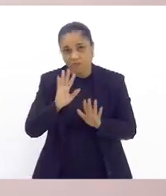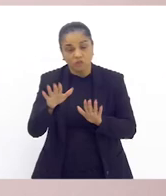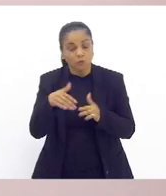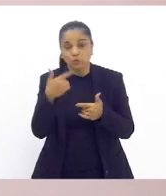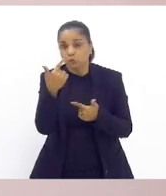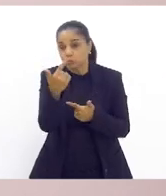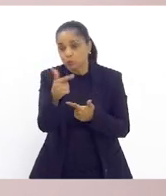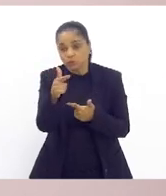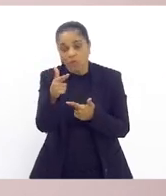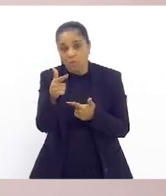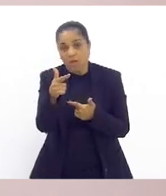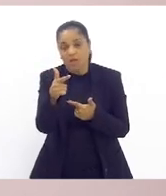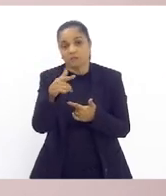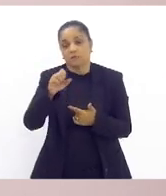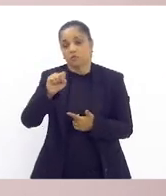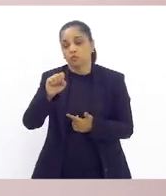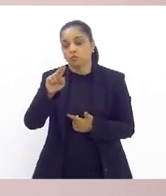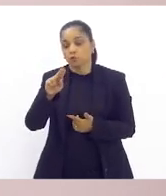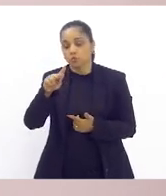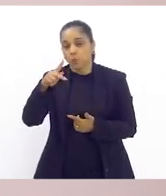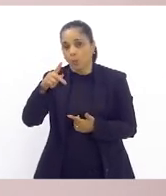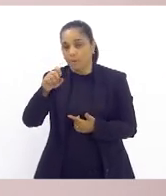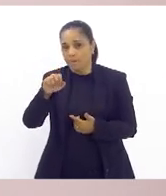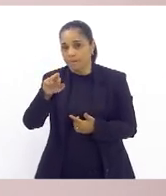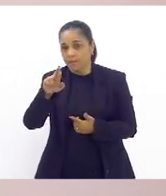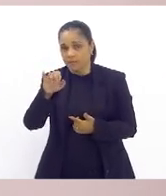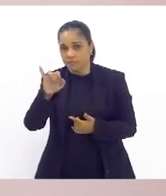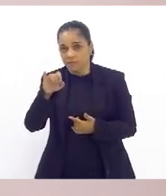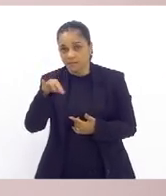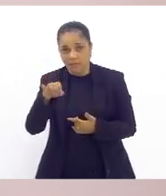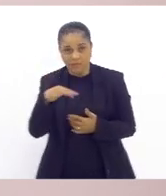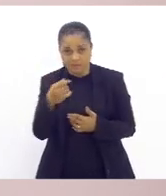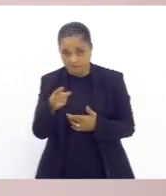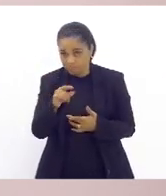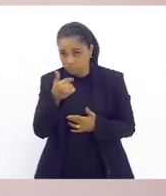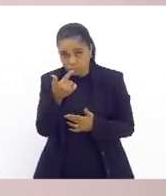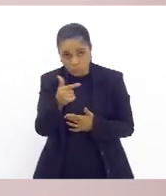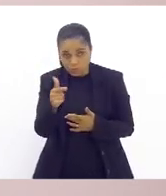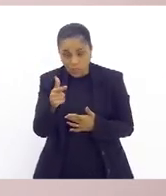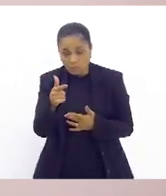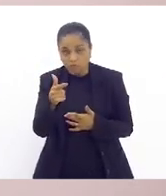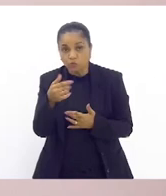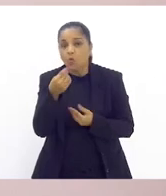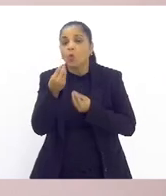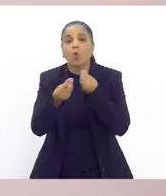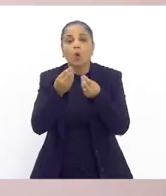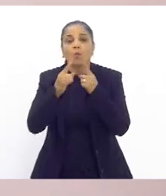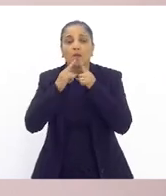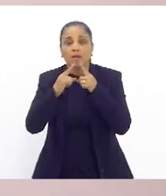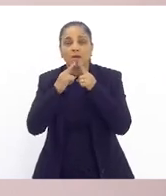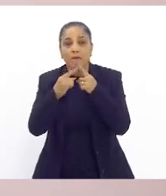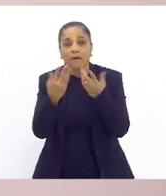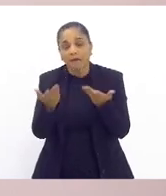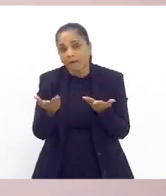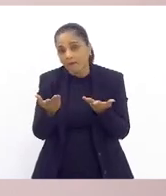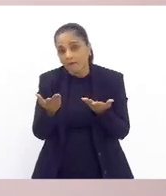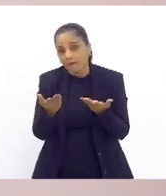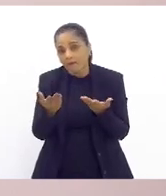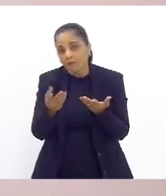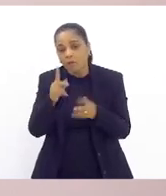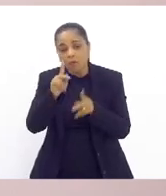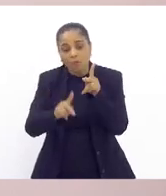regional que foi retirada do ano passado não temos com quem falar o que que eu vou fazer com meu povo